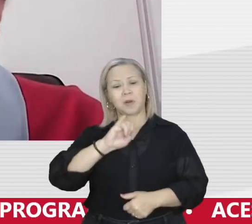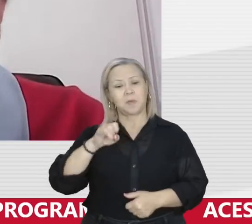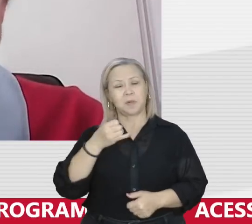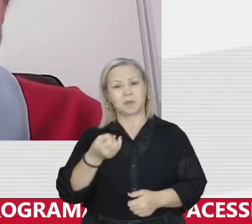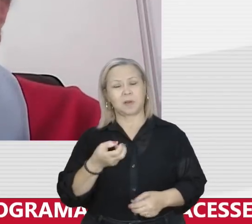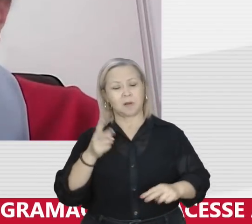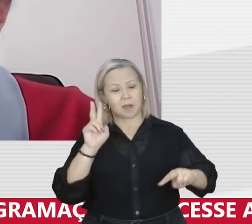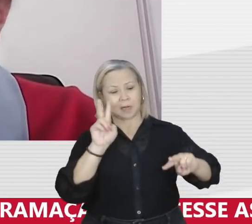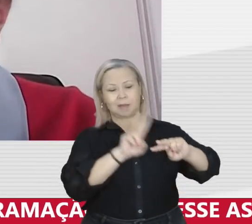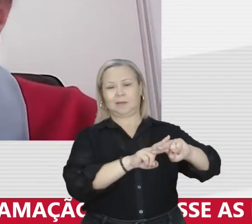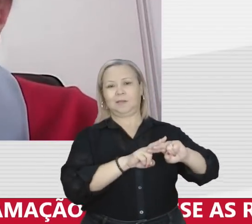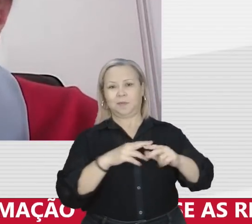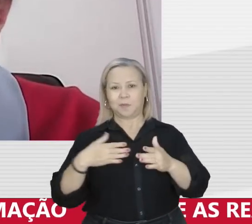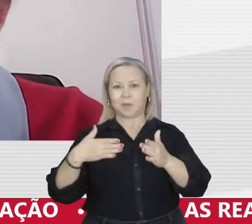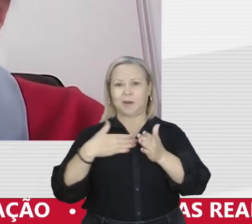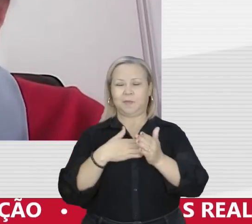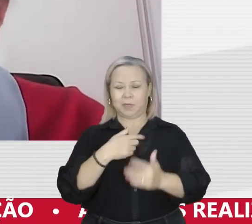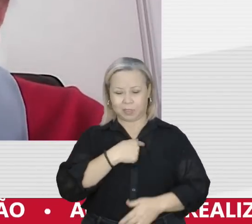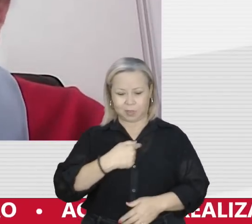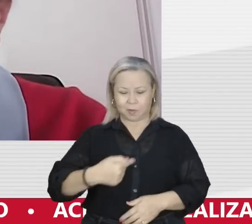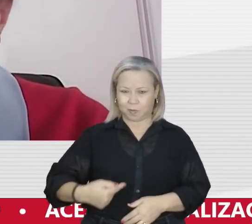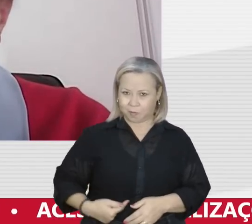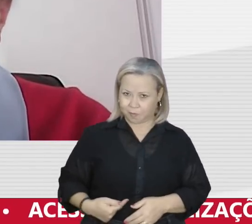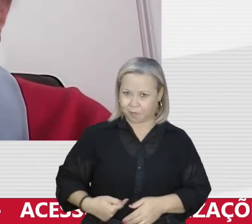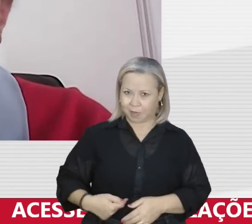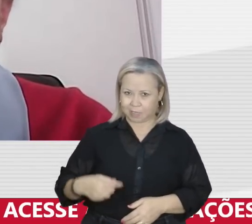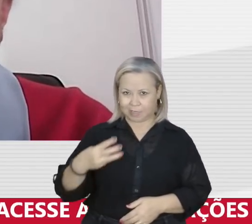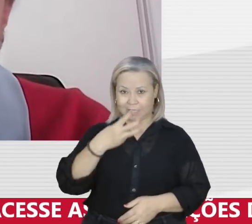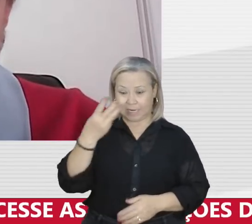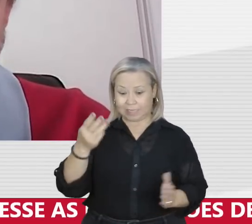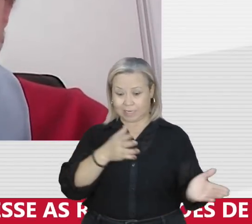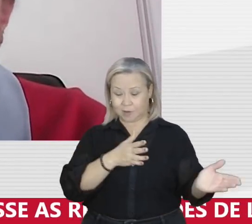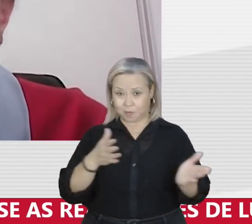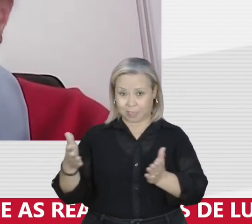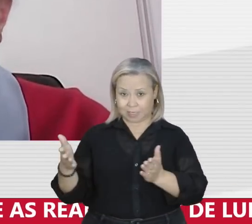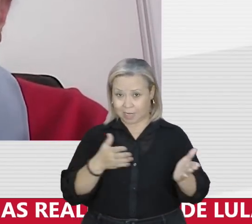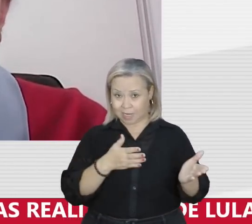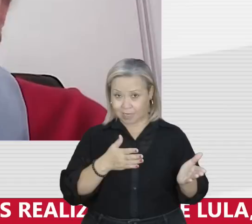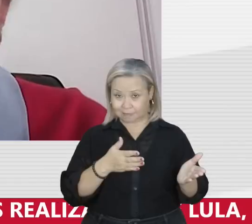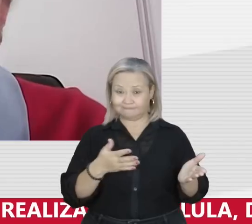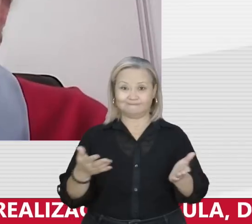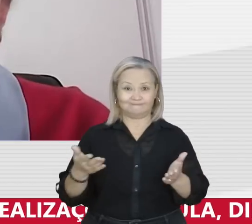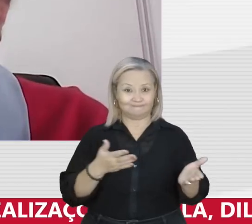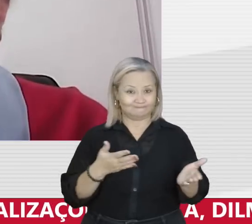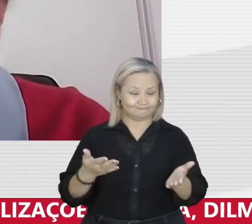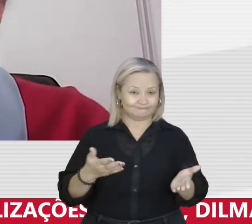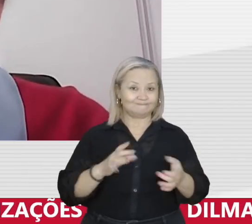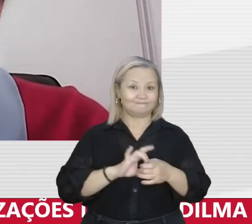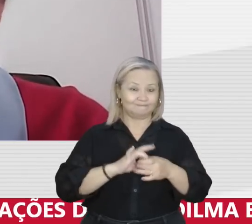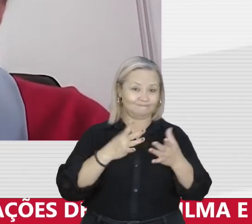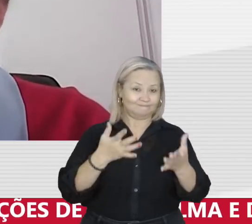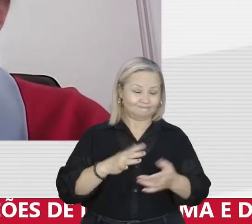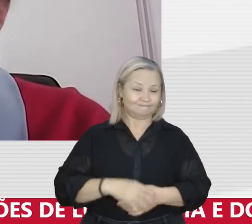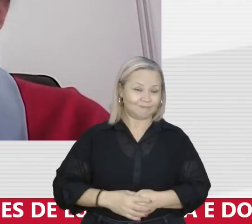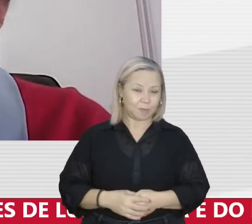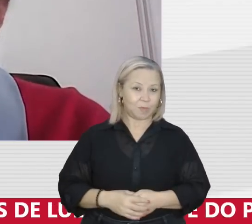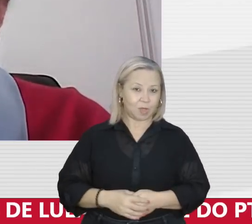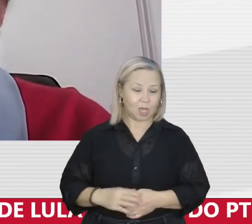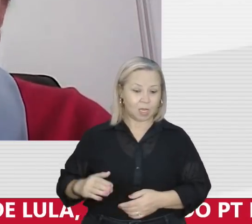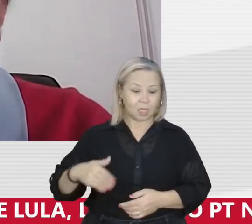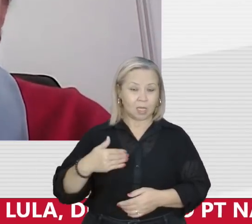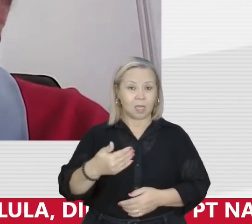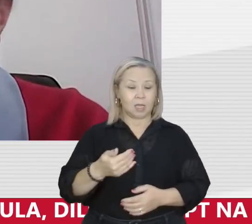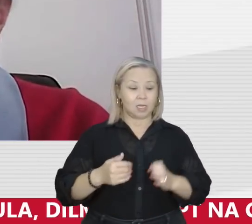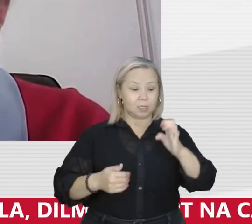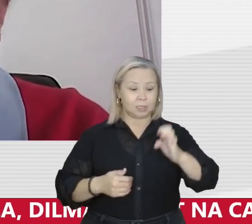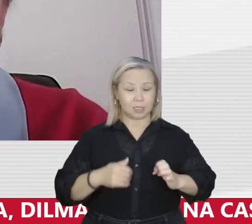para impedir que um governo, o seu terceiro governo, quinto governo democrático, sequencial da esquerda